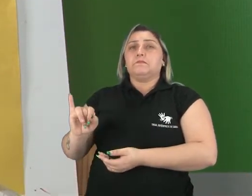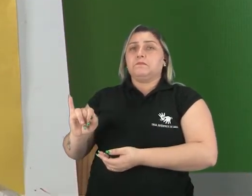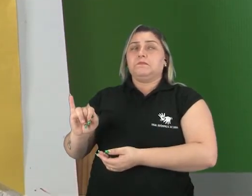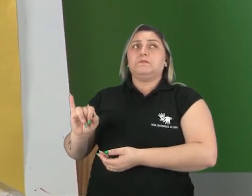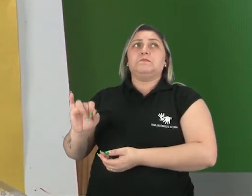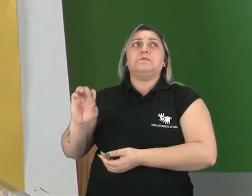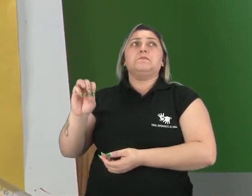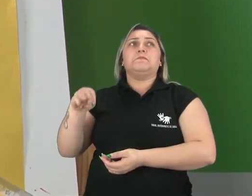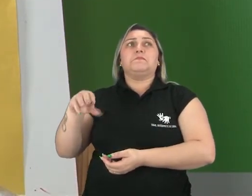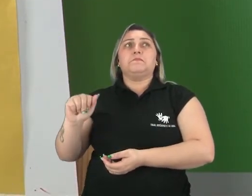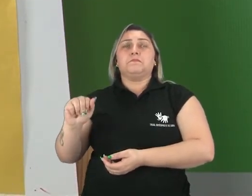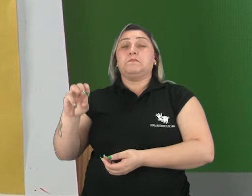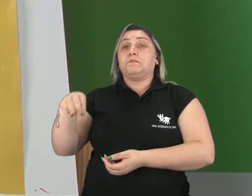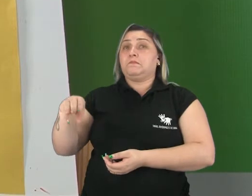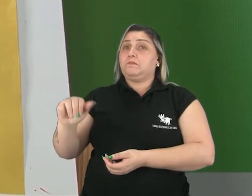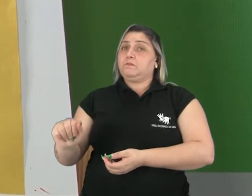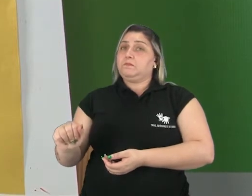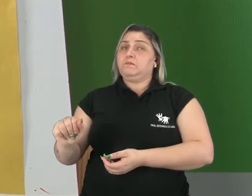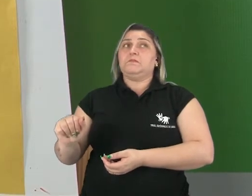ali